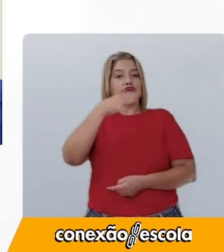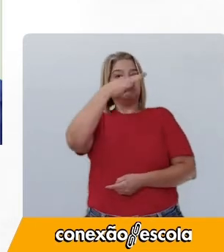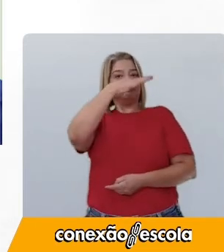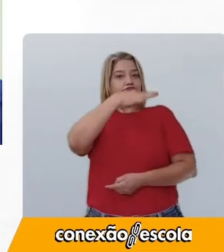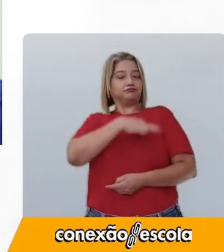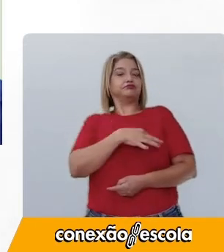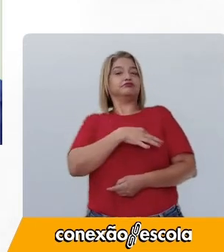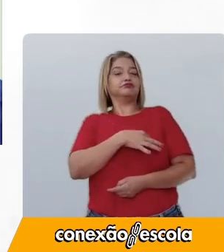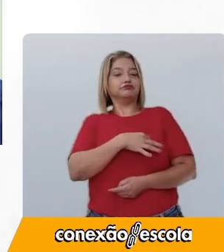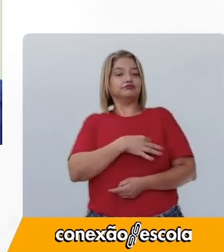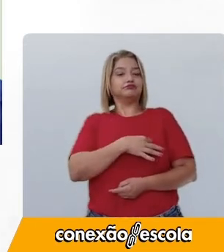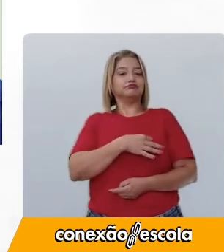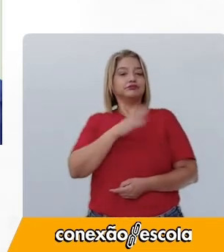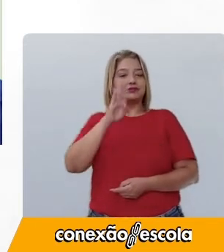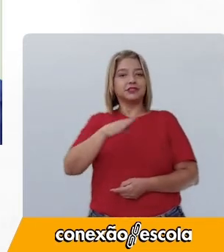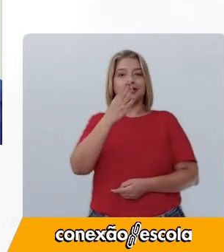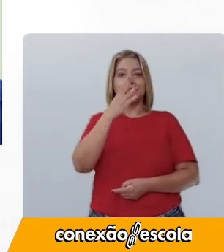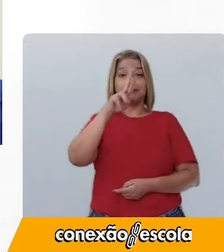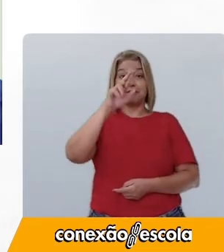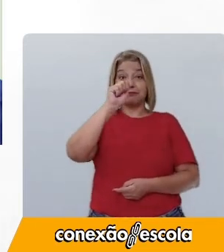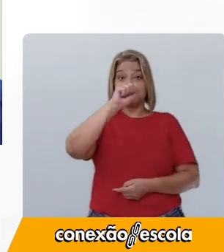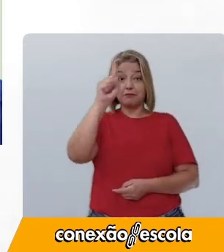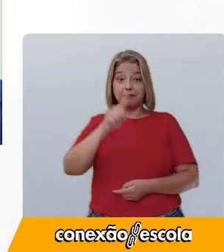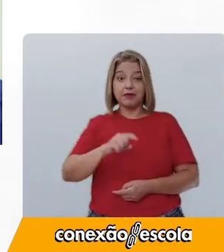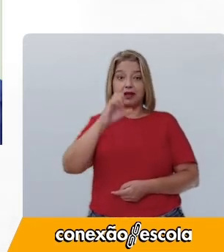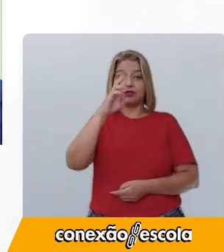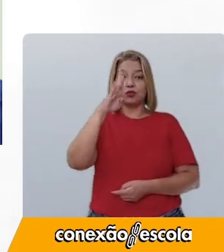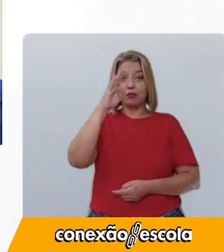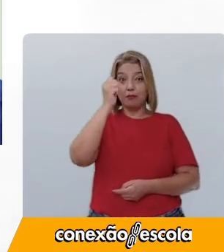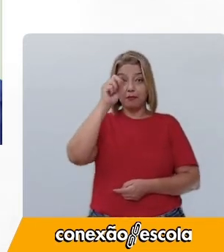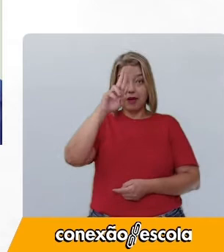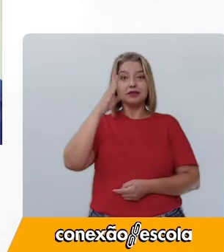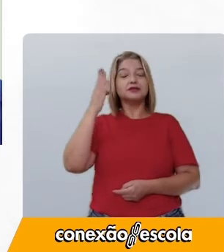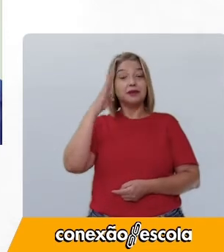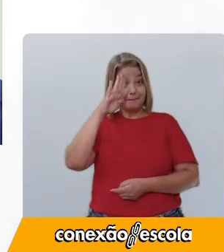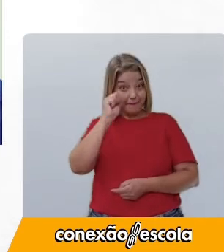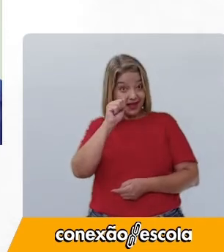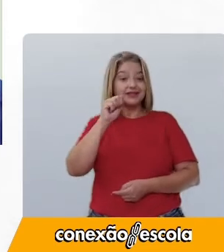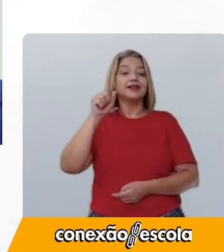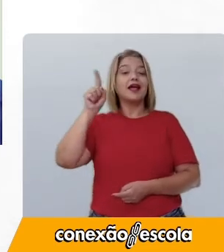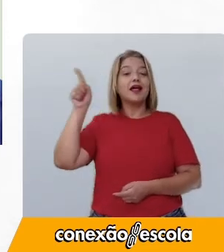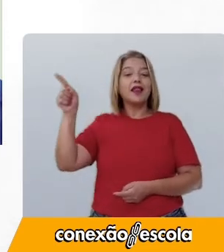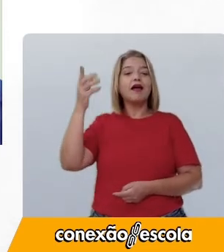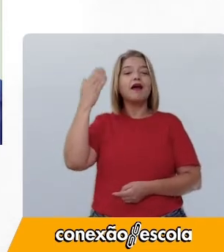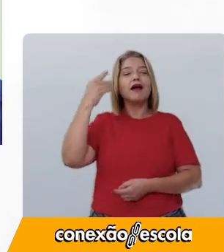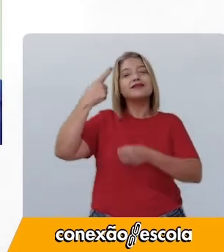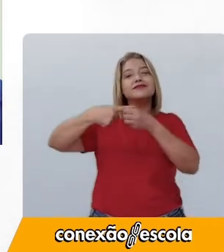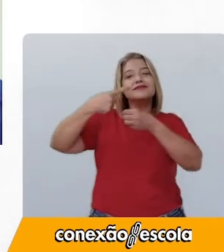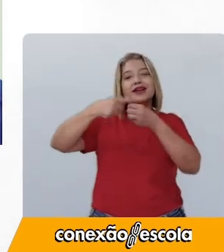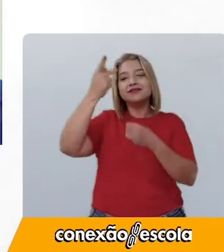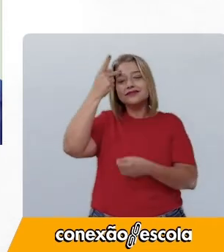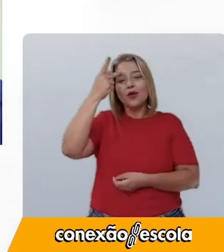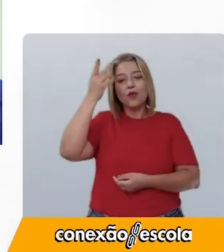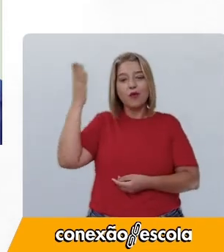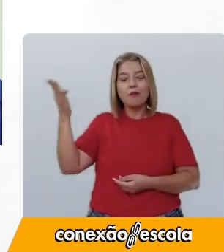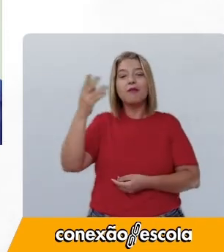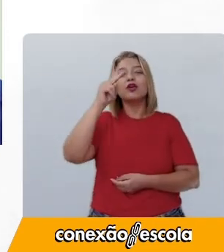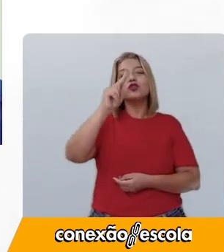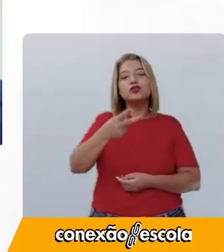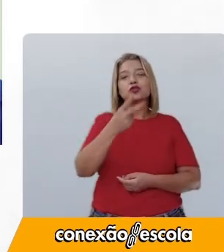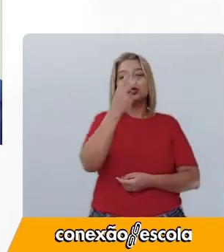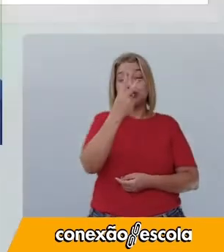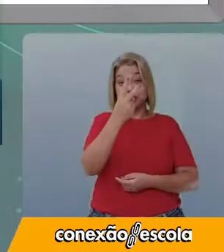ao Mérito Brás Cubas, na cidade de Santos, em 2012. Então, é um poeta muito